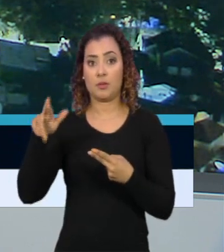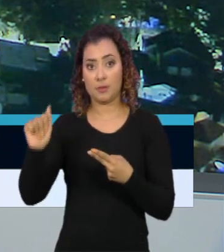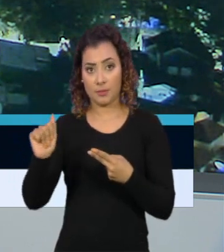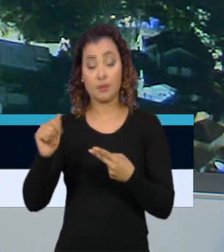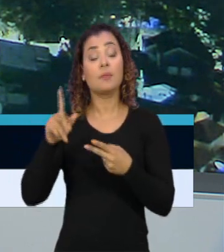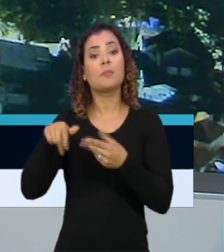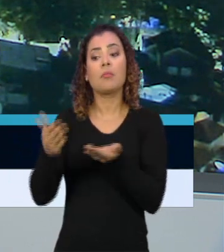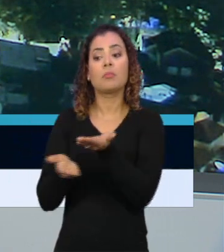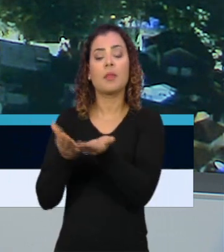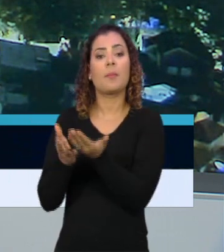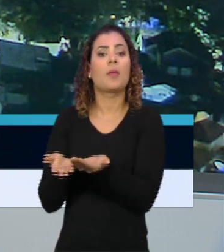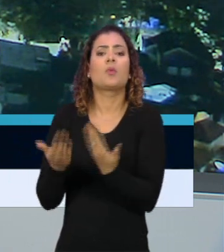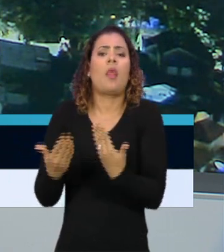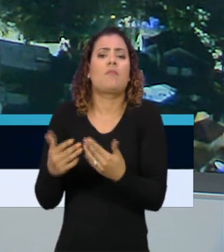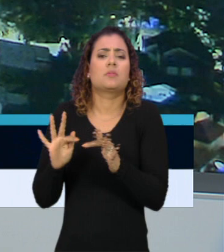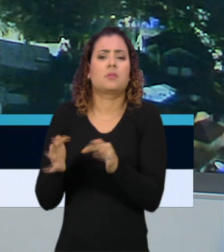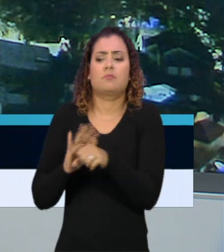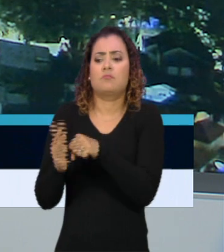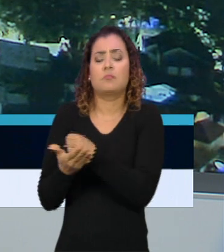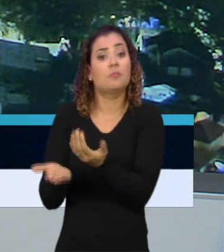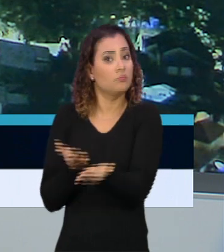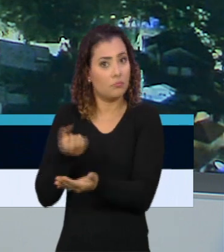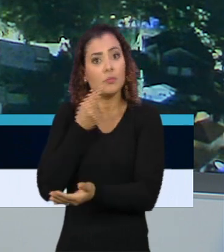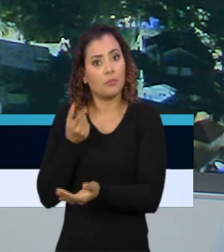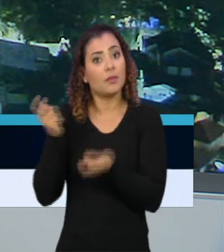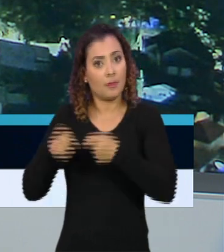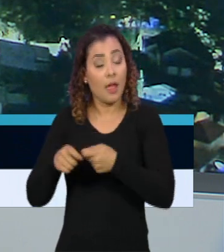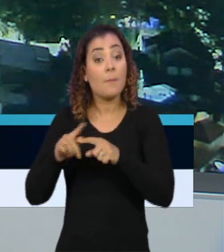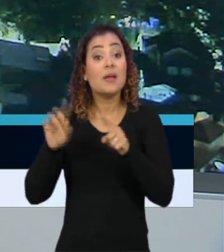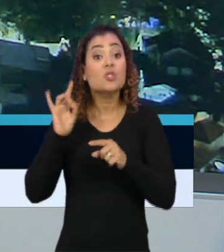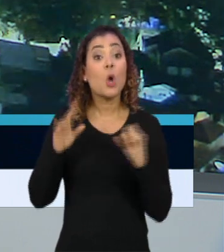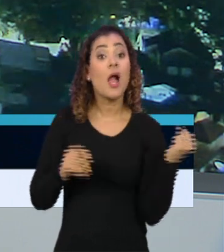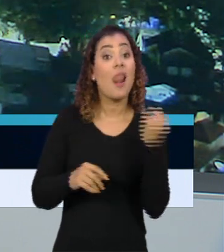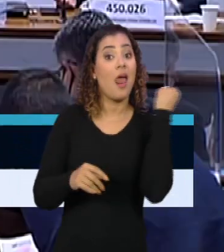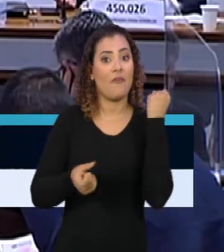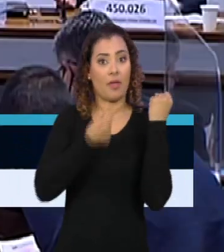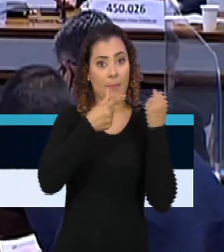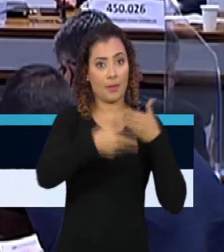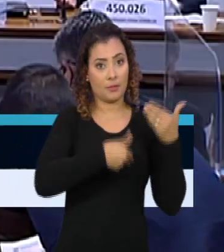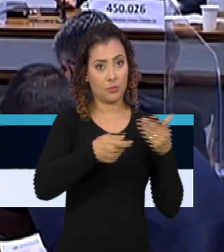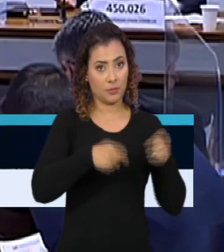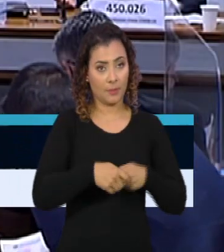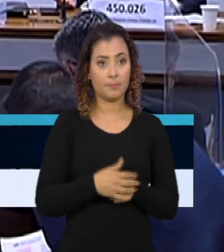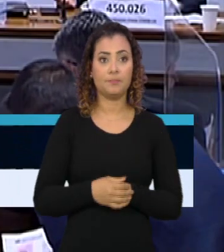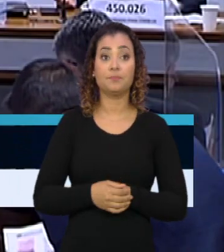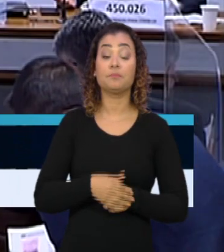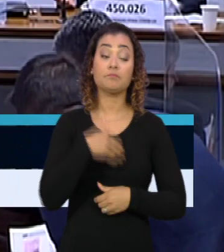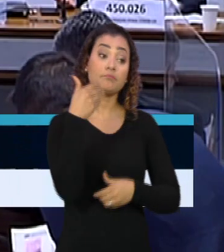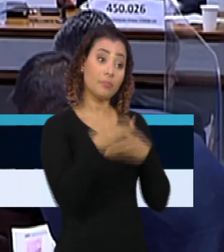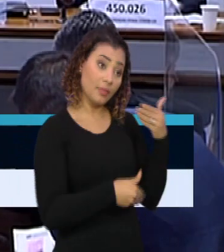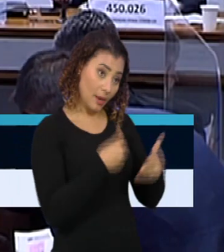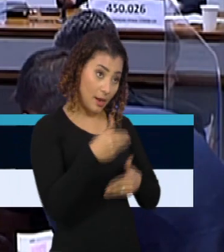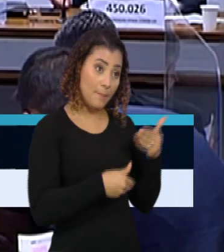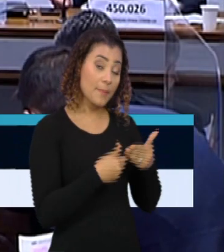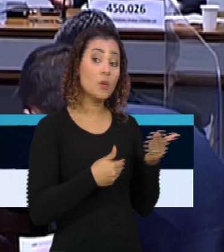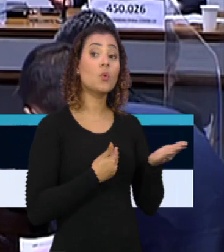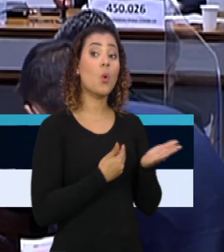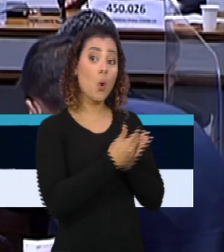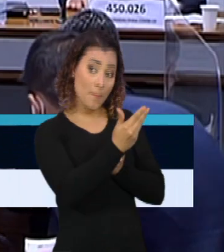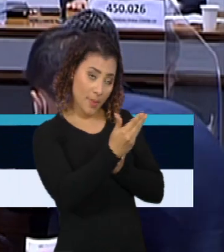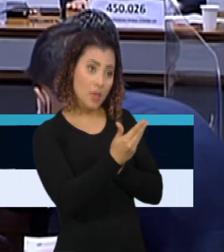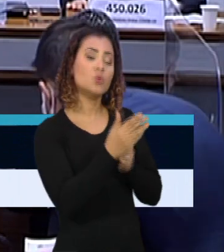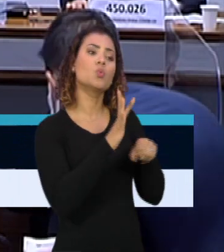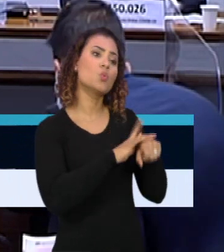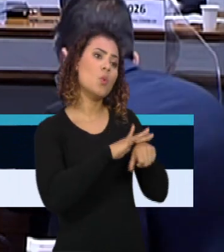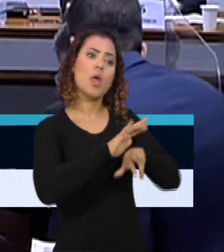vídeo até então a recomendação era usar os remédios apenas em casos graves o tratamento na fase inicial de